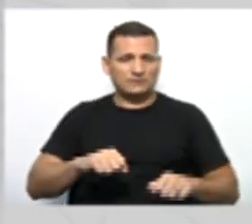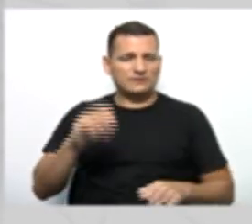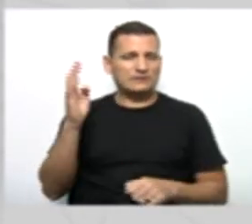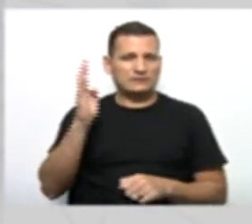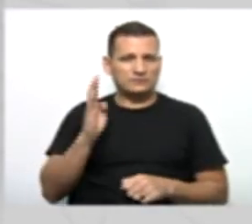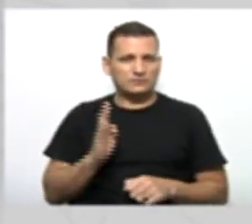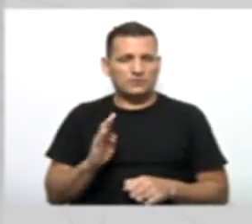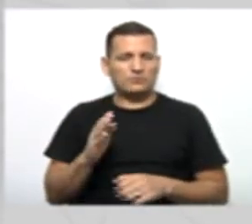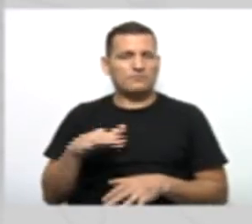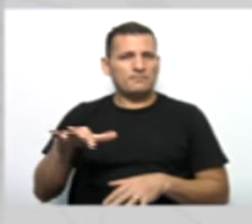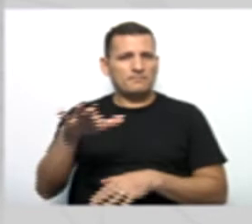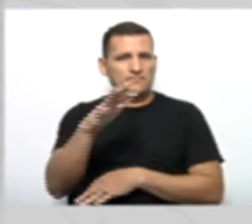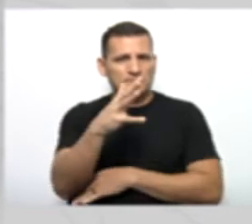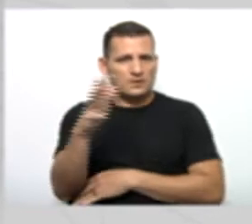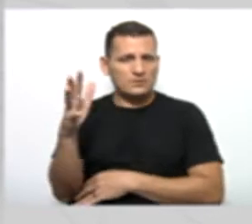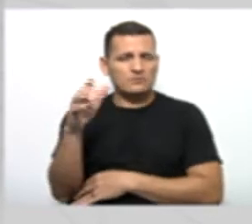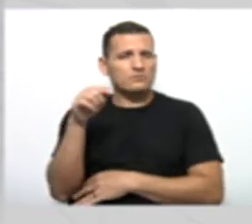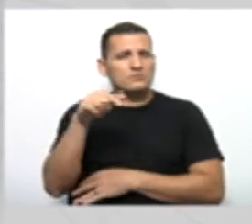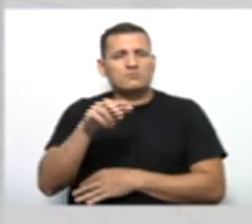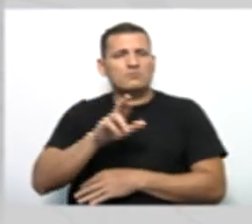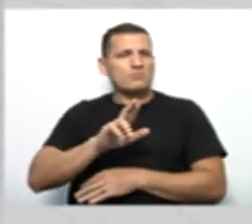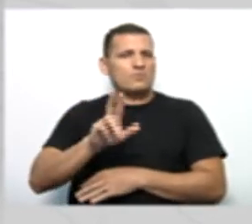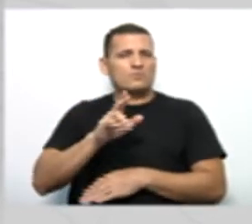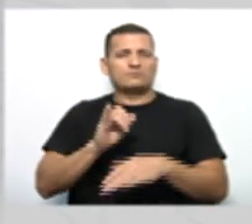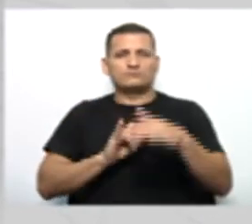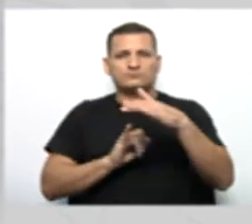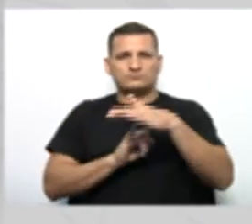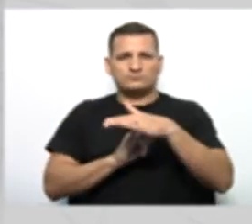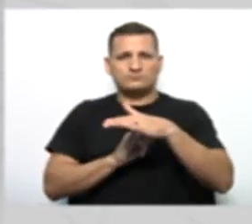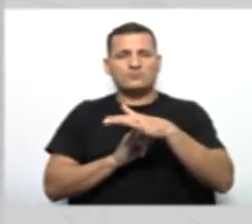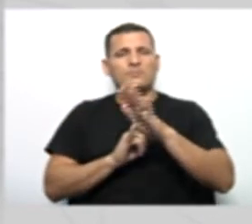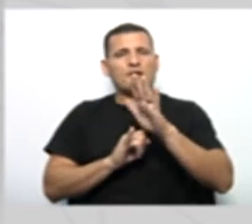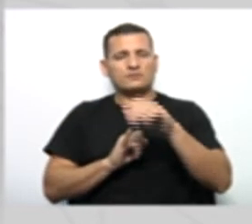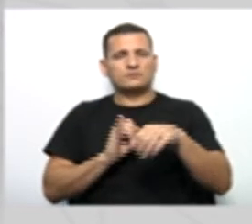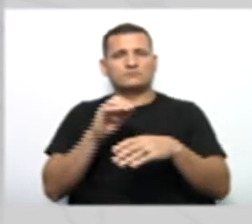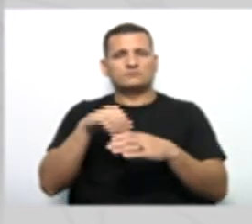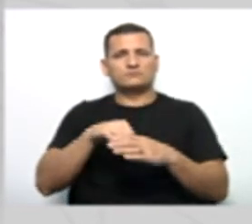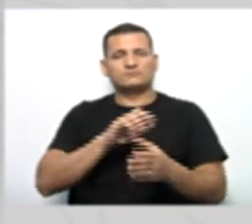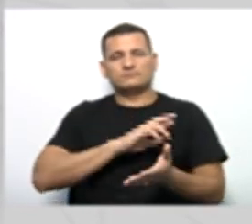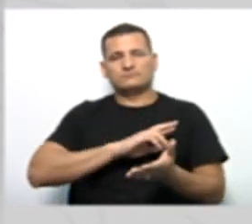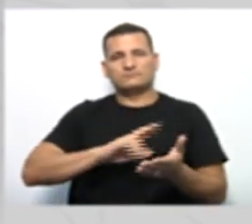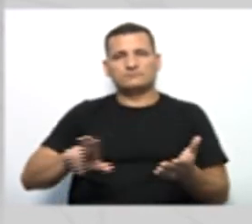Esse sistema não é uma instituição, mas é um conjunto de instituições.